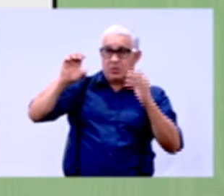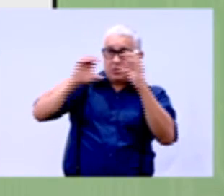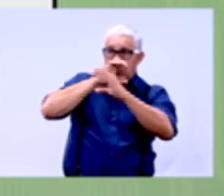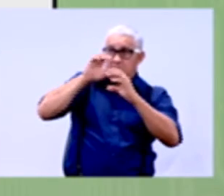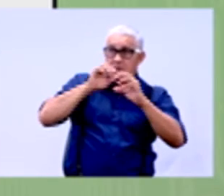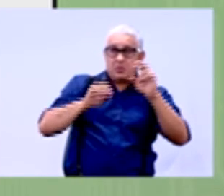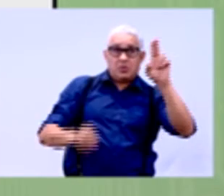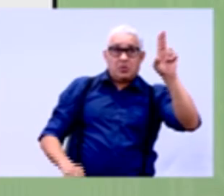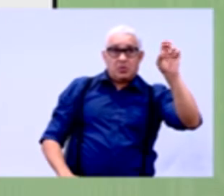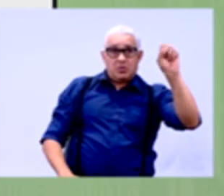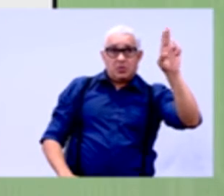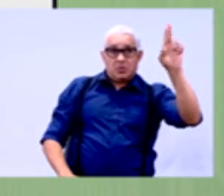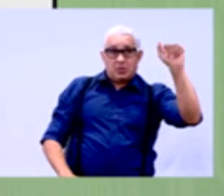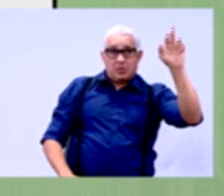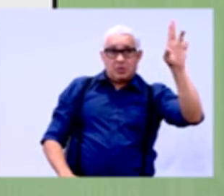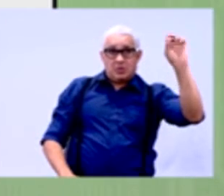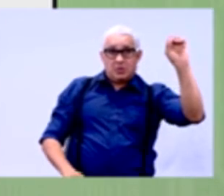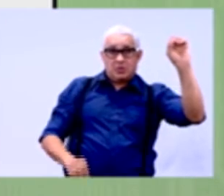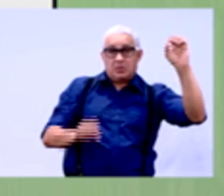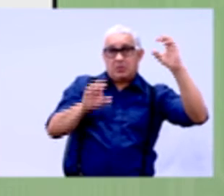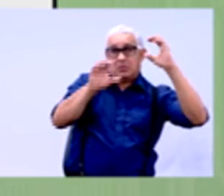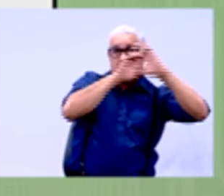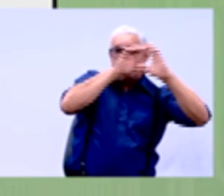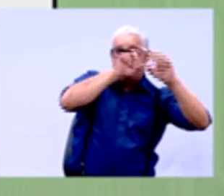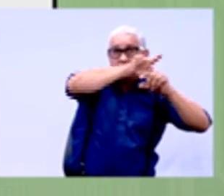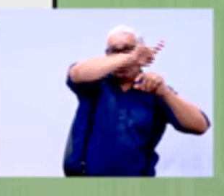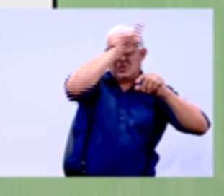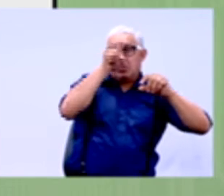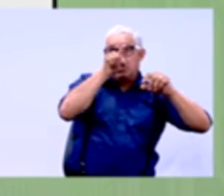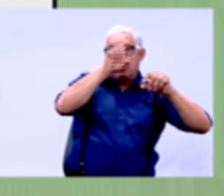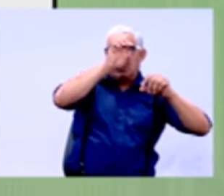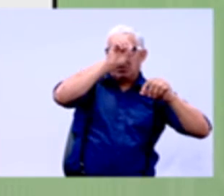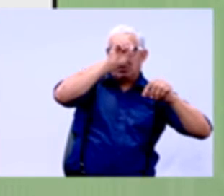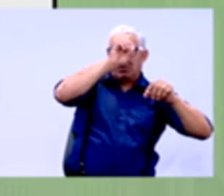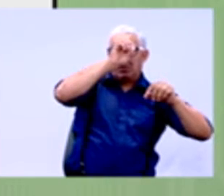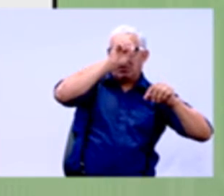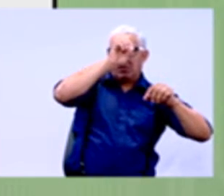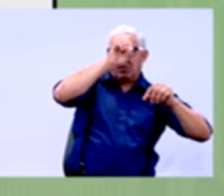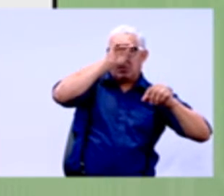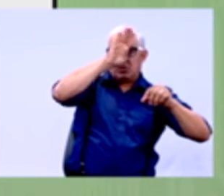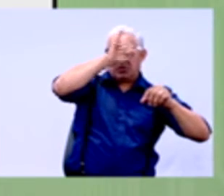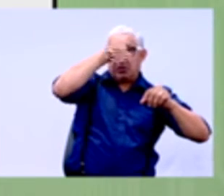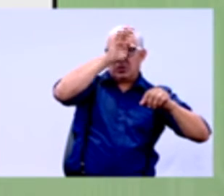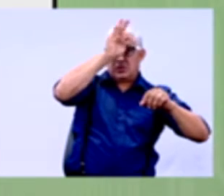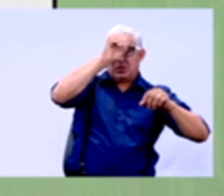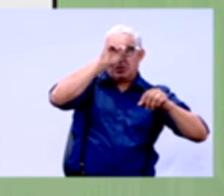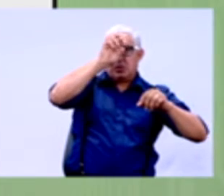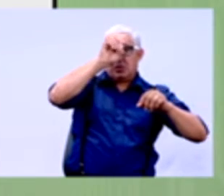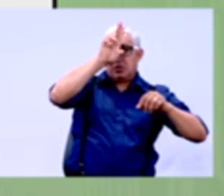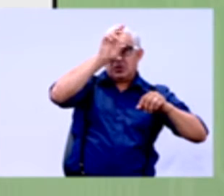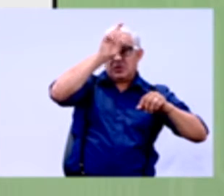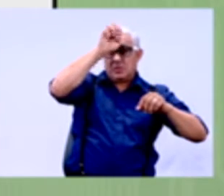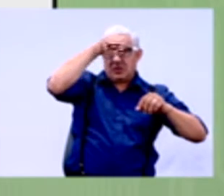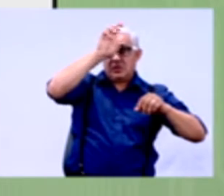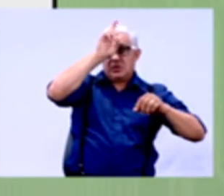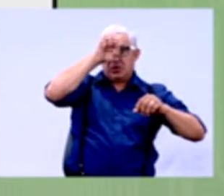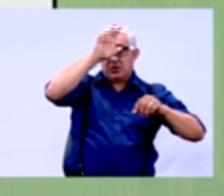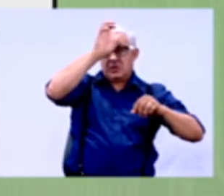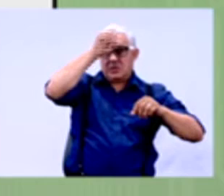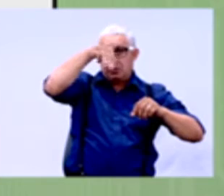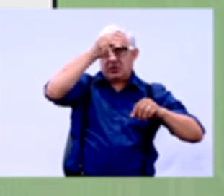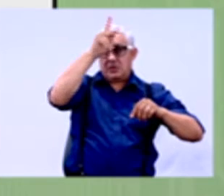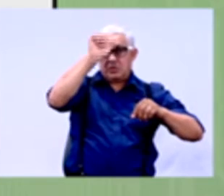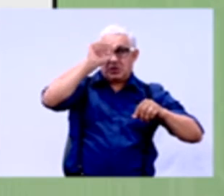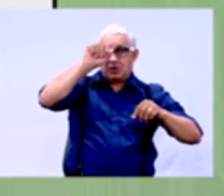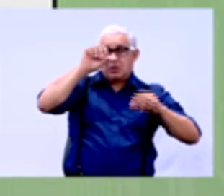usuário, né? Ele se comunica com o objeto ordem de compra. E se comunica através de quê? Através de mensagem.